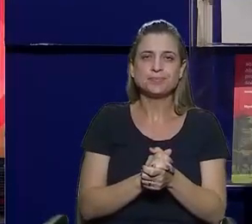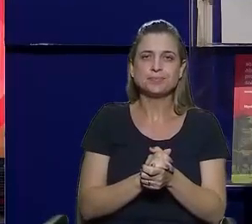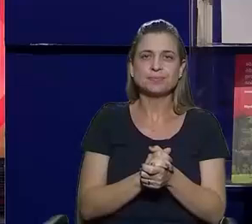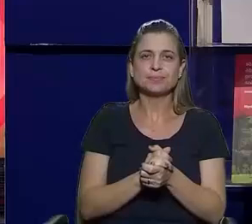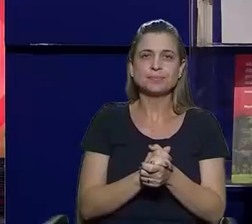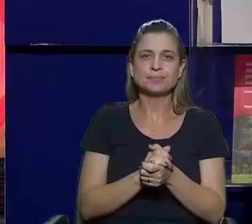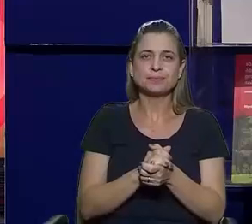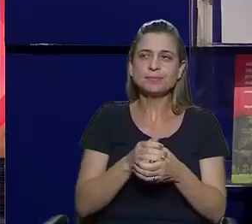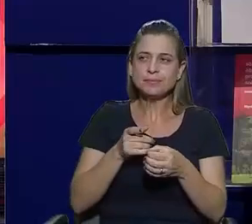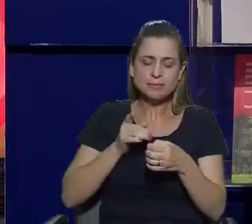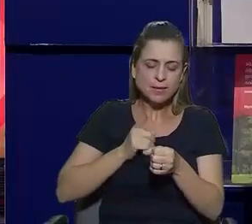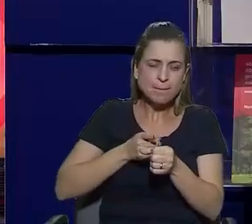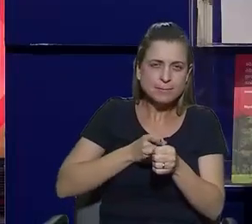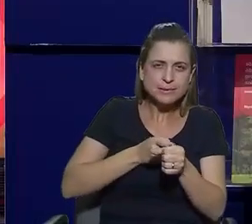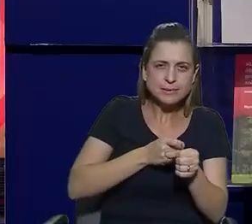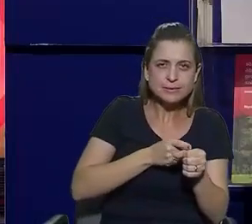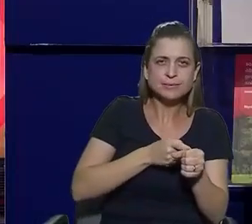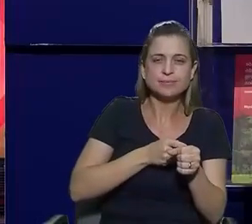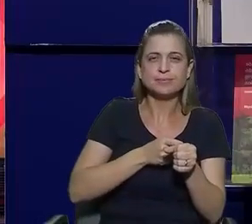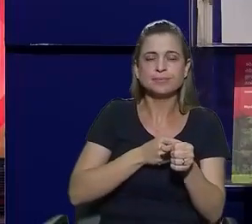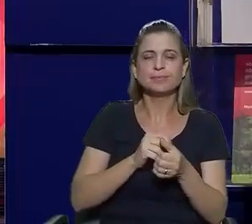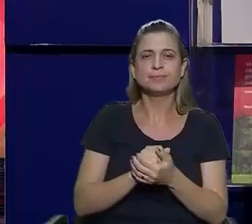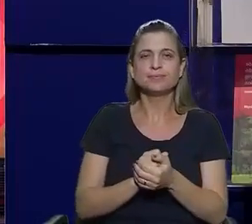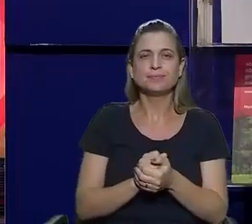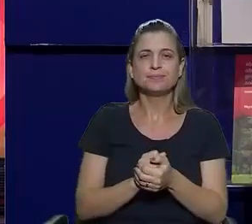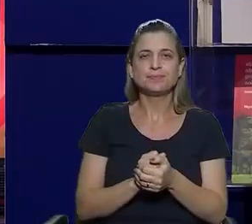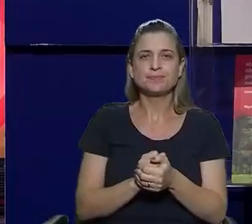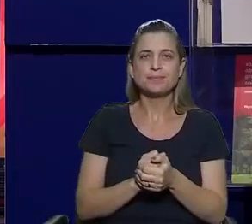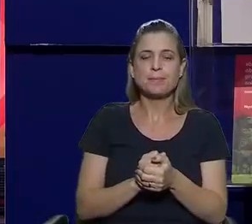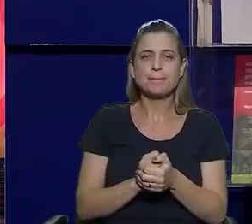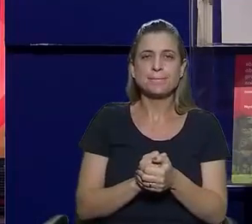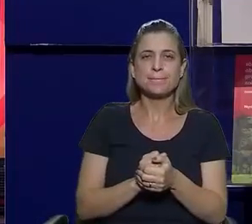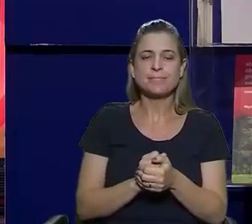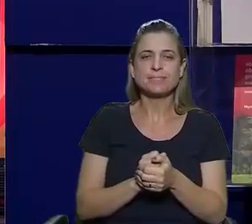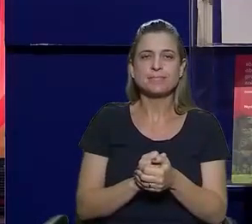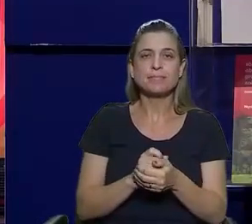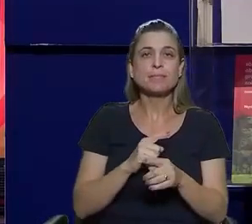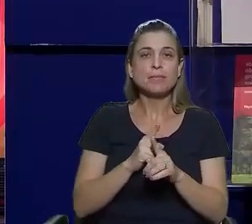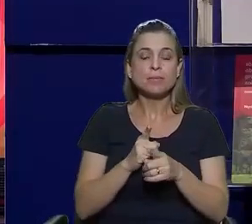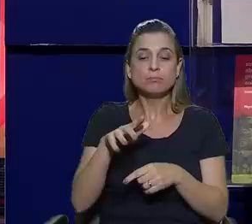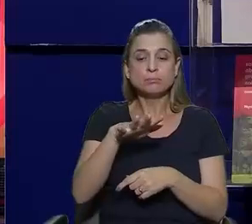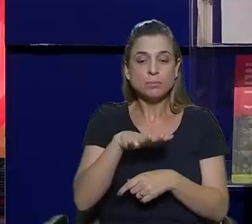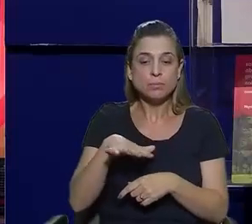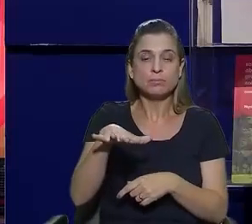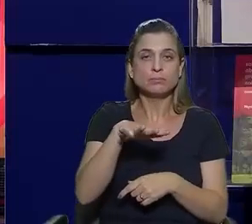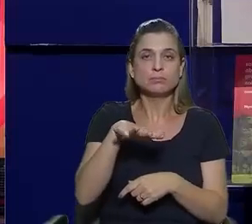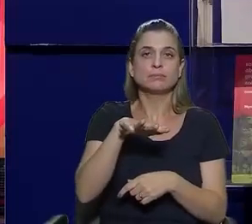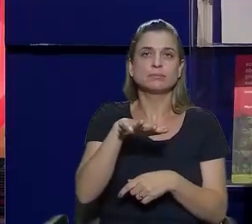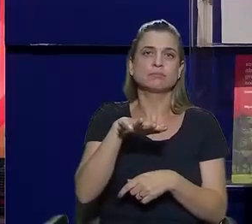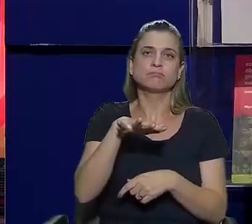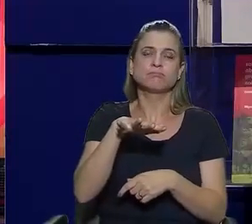A cidadezinha besta, meu Deus, do Drummond, né? Mas o espaço acaba sendo uma coisa, não